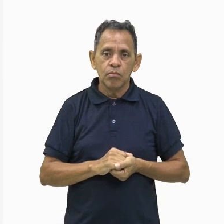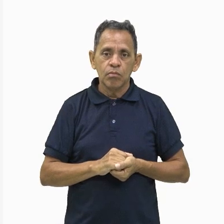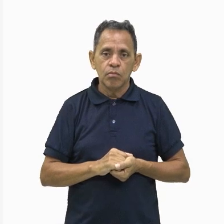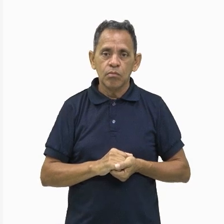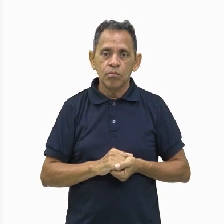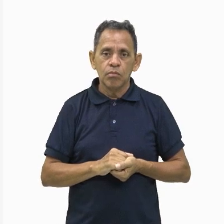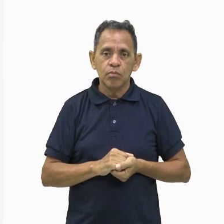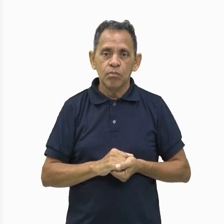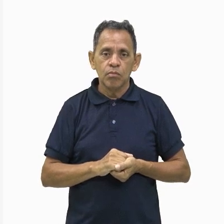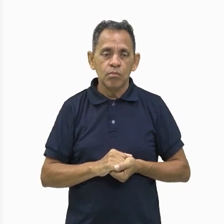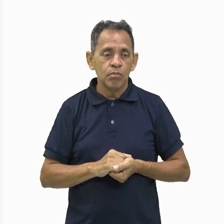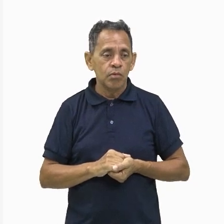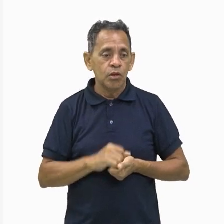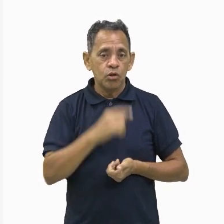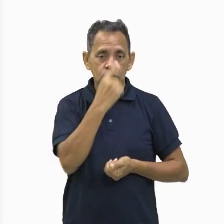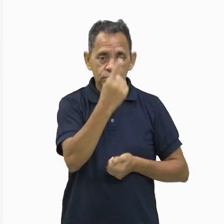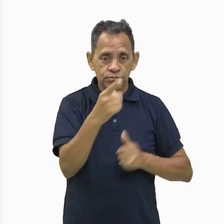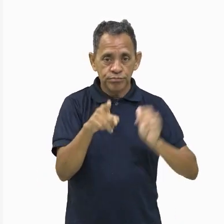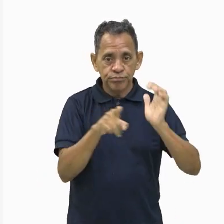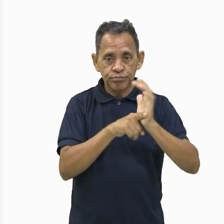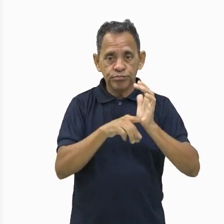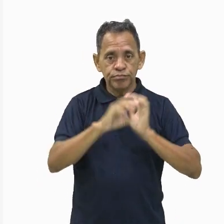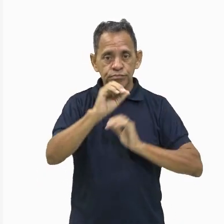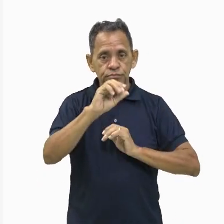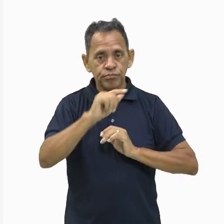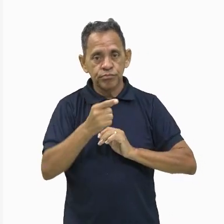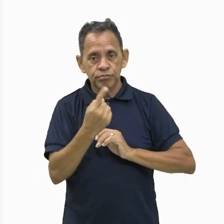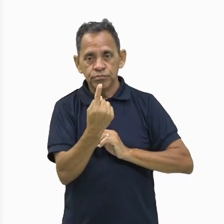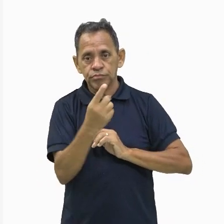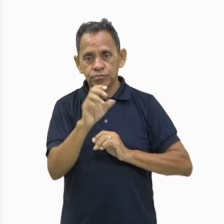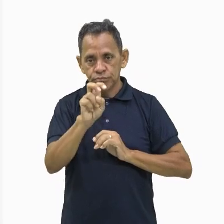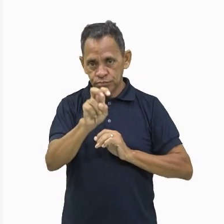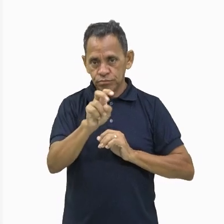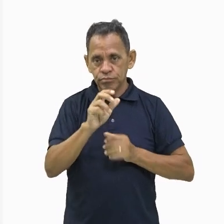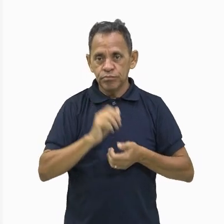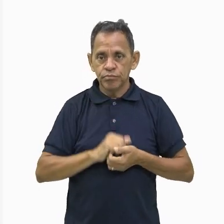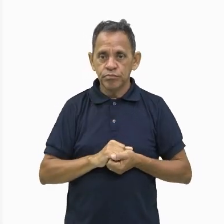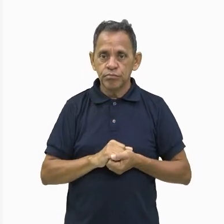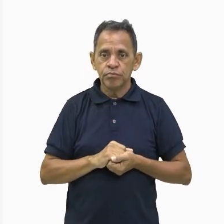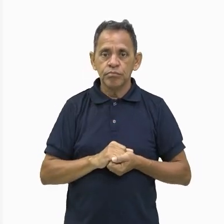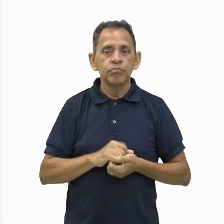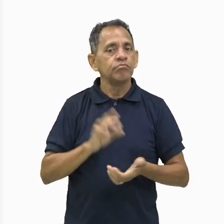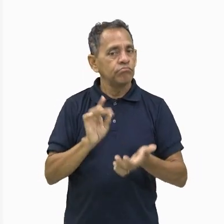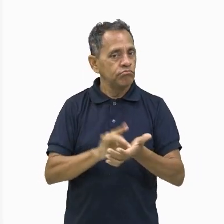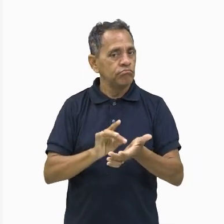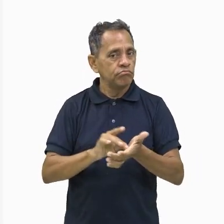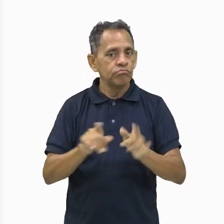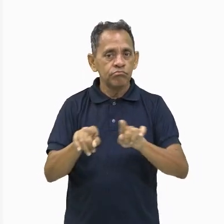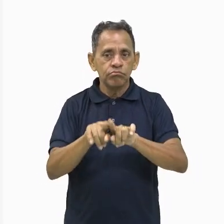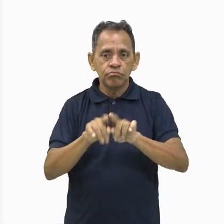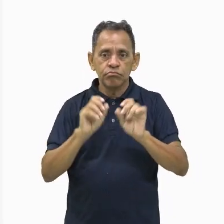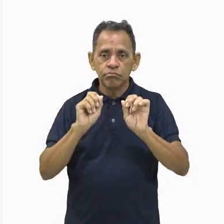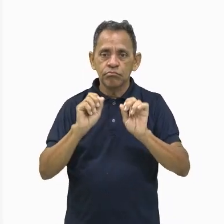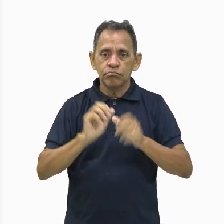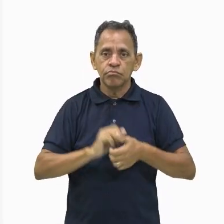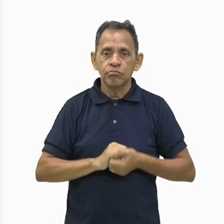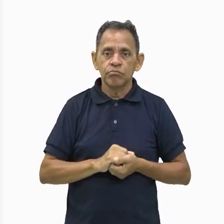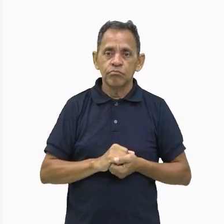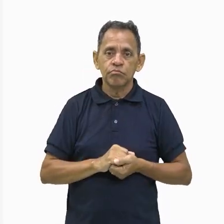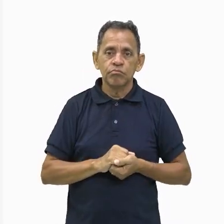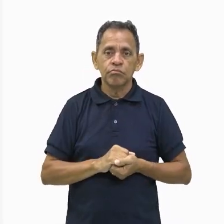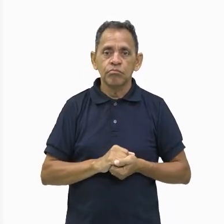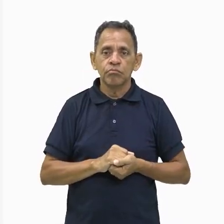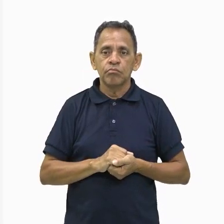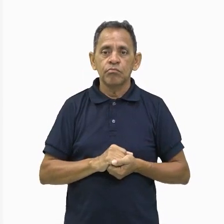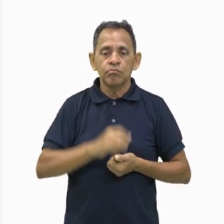1 menos 0,15, que é exatamente o decimal, a porcentagem de